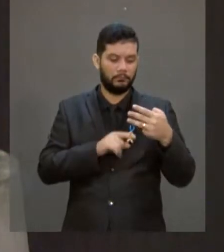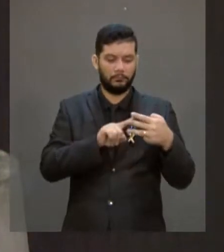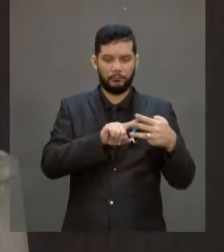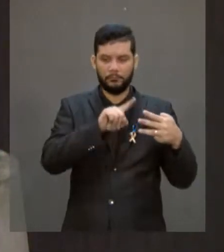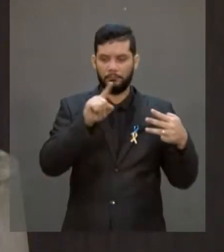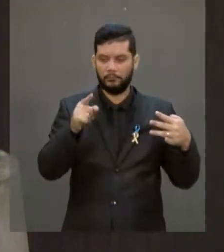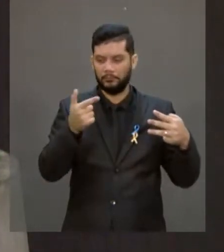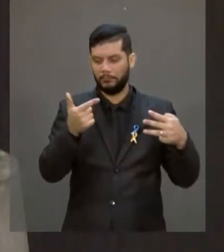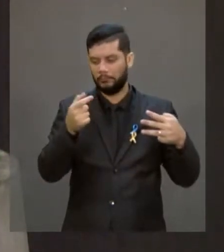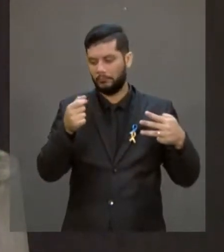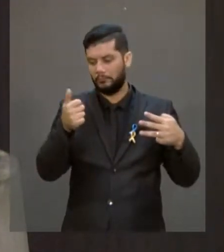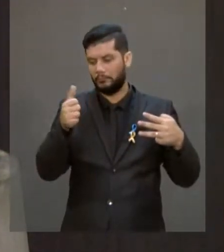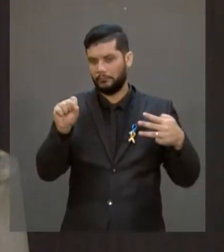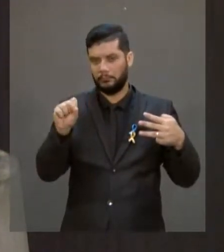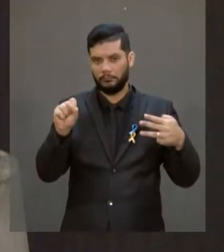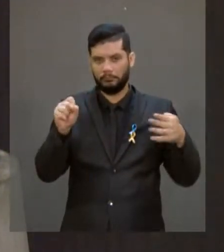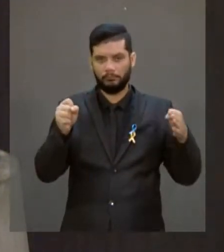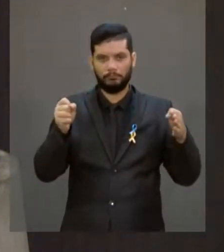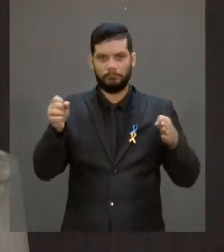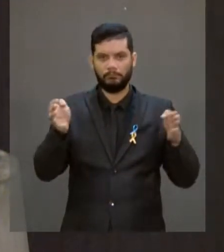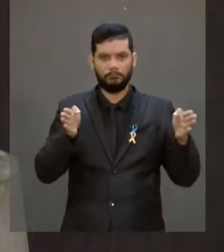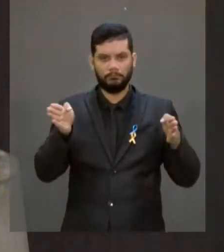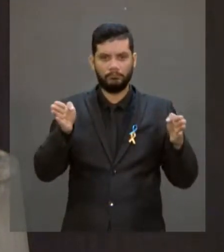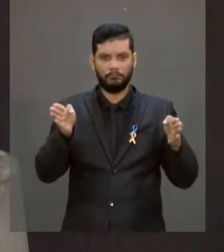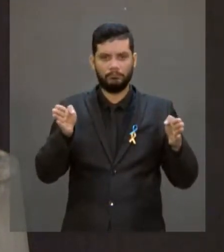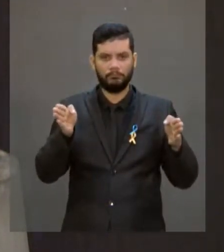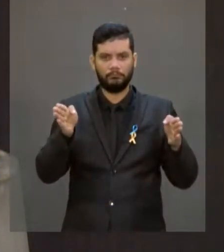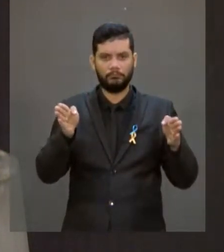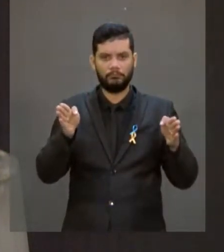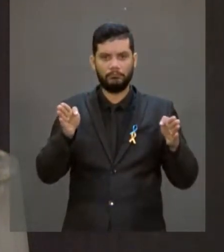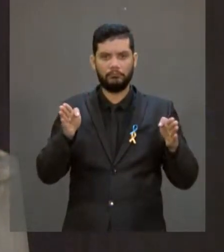as mortes por intervenção policial cresceram